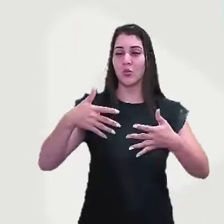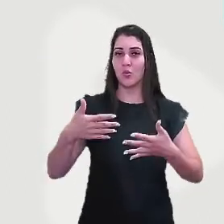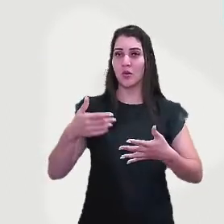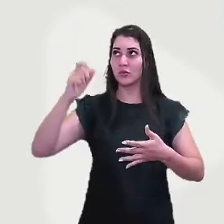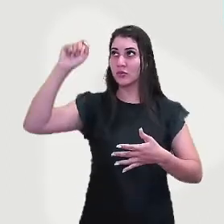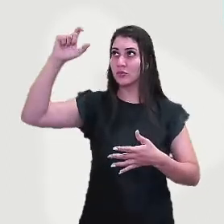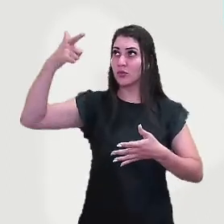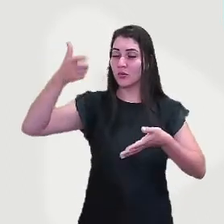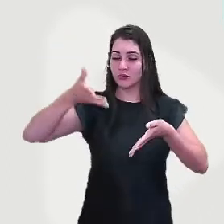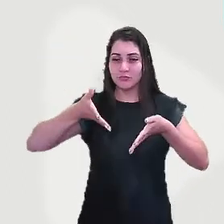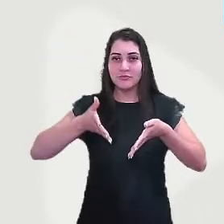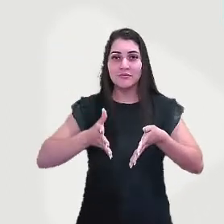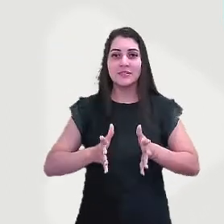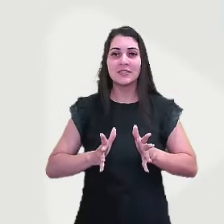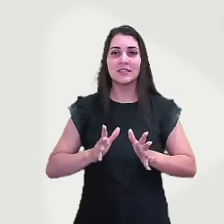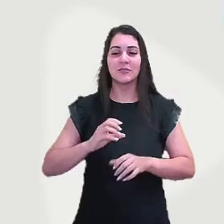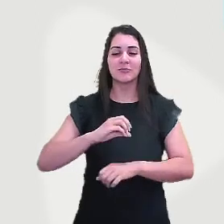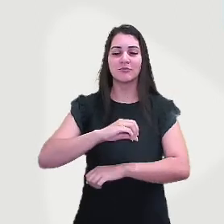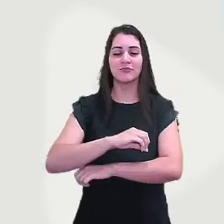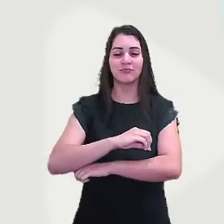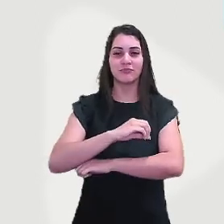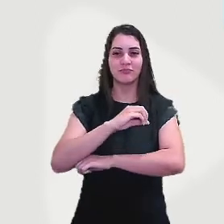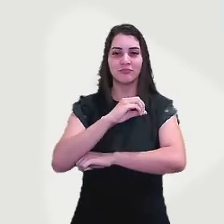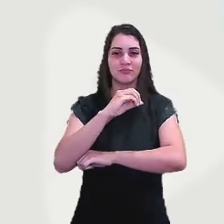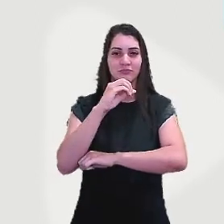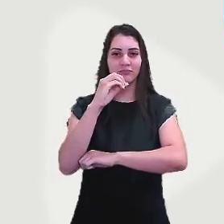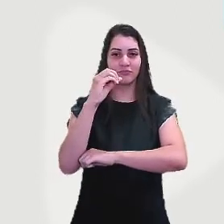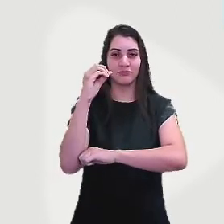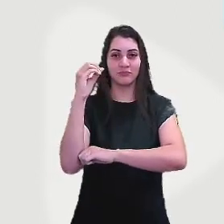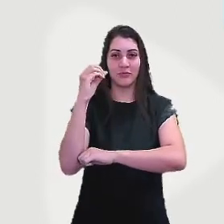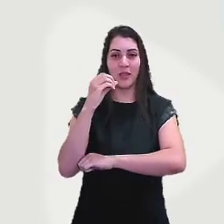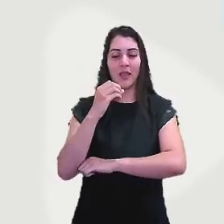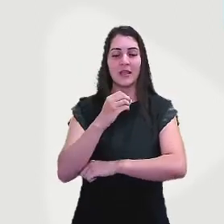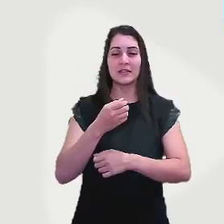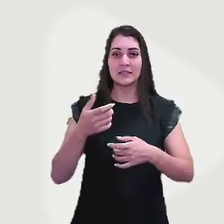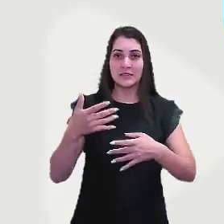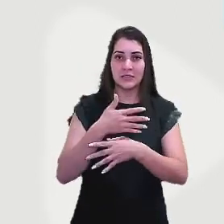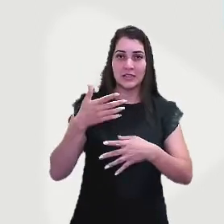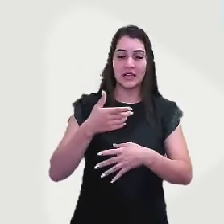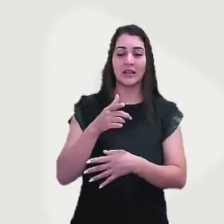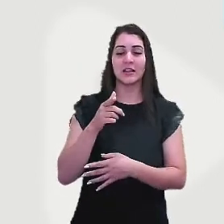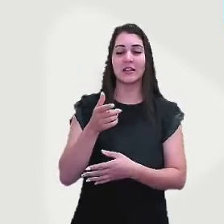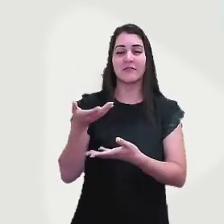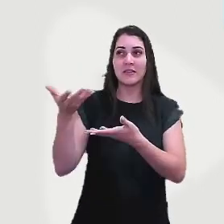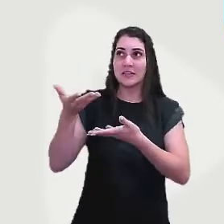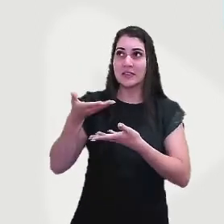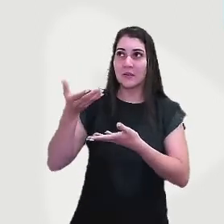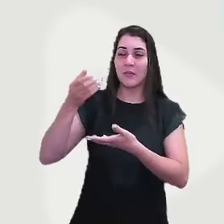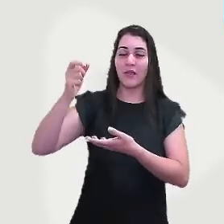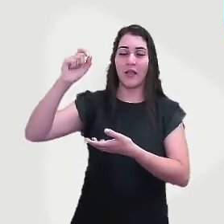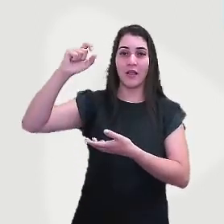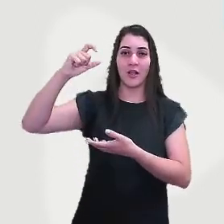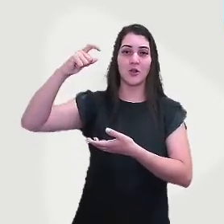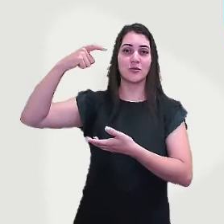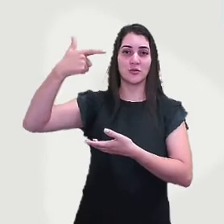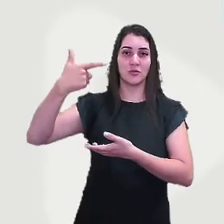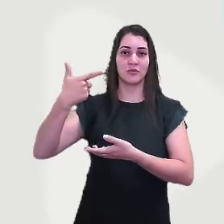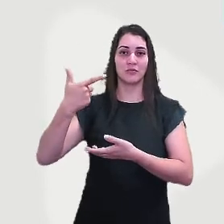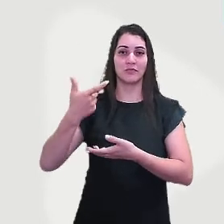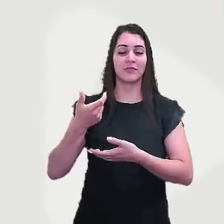João Pessoa é a cidade que vai receber primeiramente os raios solares aqui do Brasil. Veja o privilégio que eles são, a cidade do sol